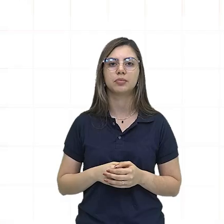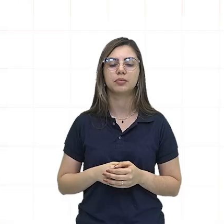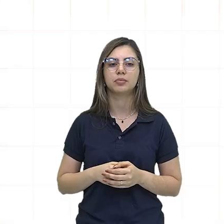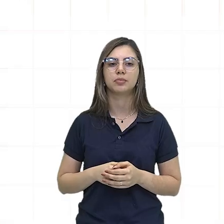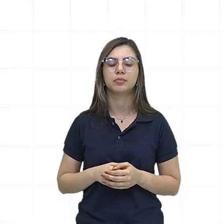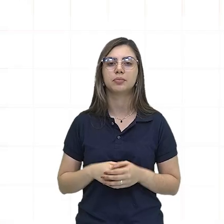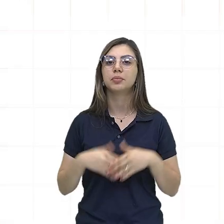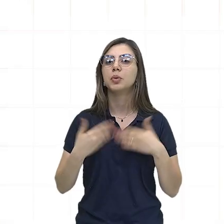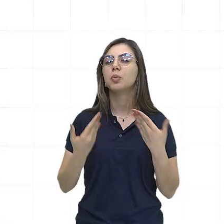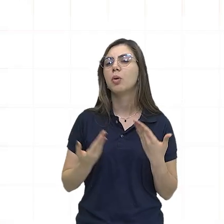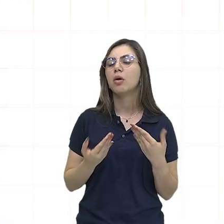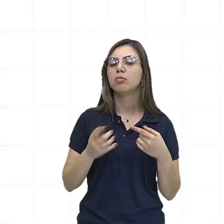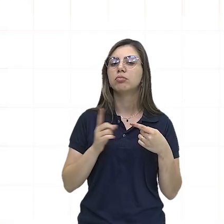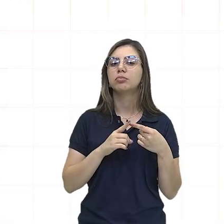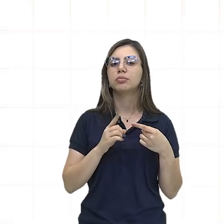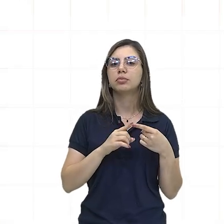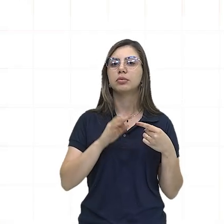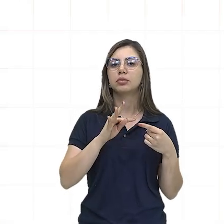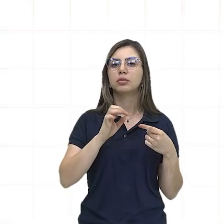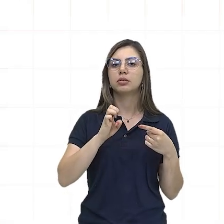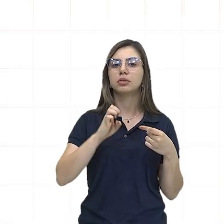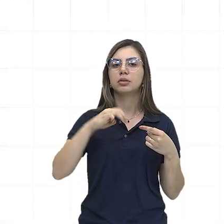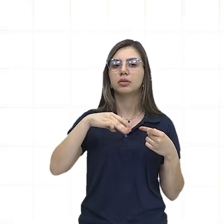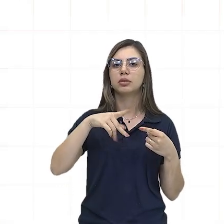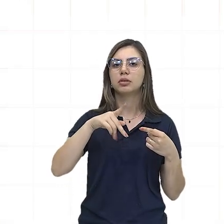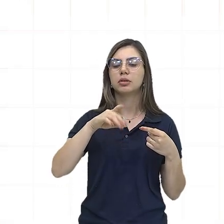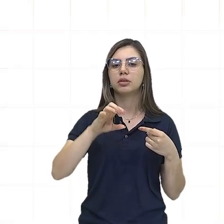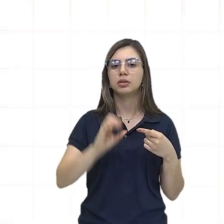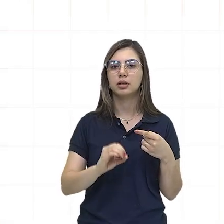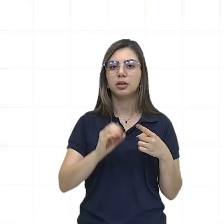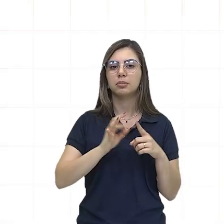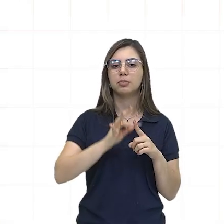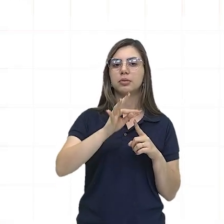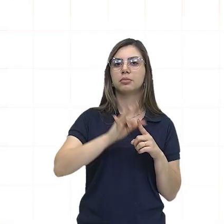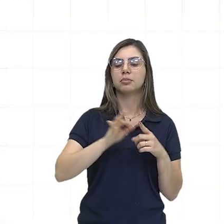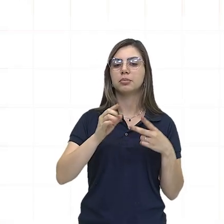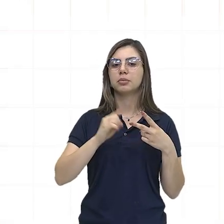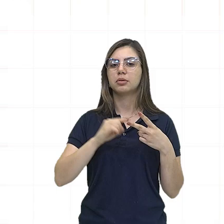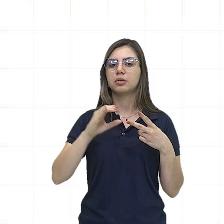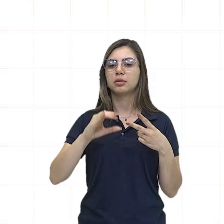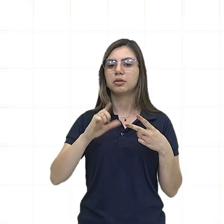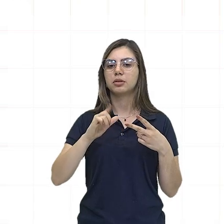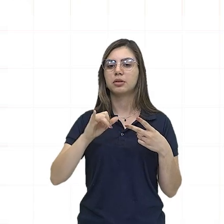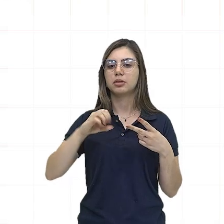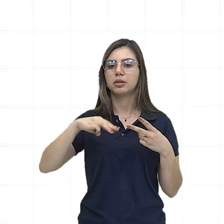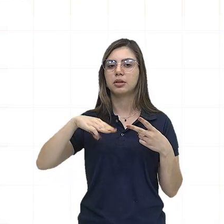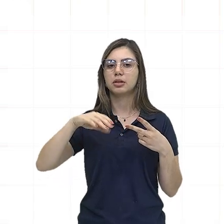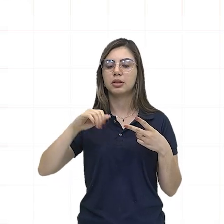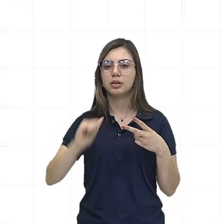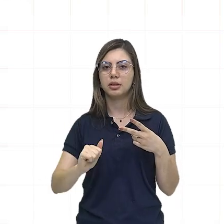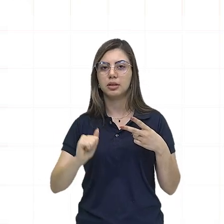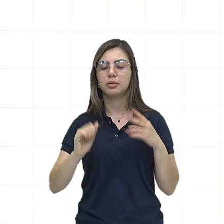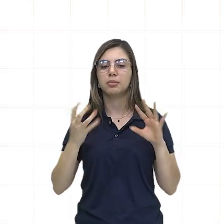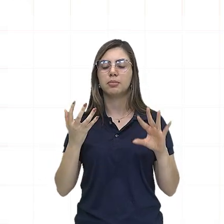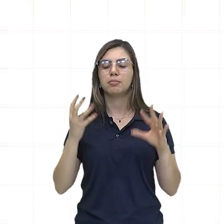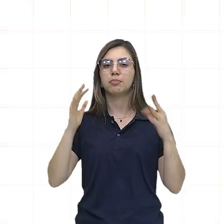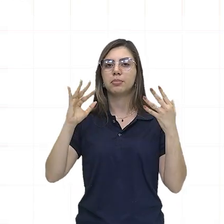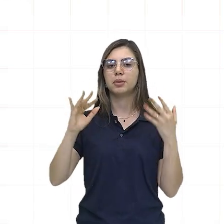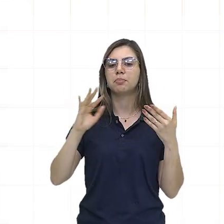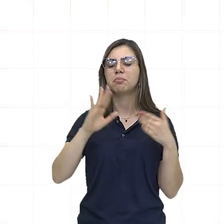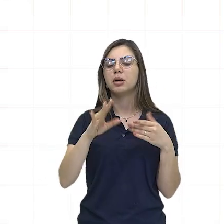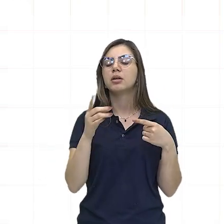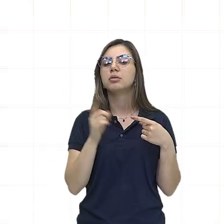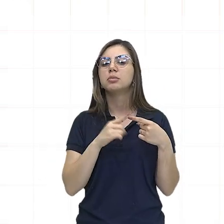Esses conceitos são o de tempo atmosférico e de clima. Quando nós nos referimos ao